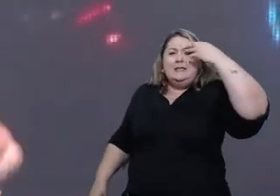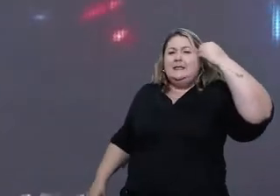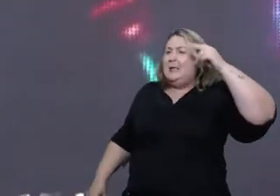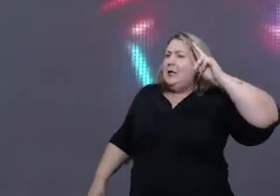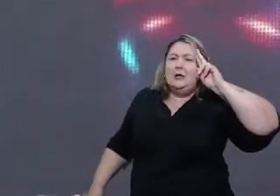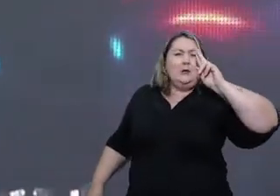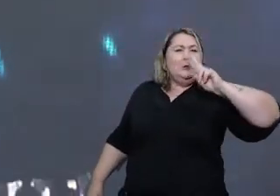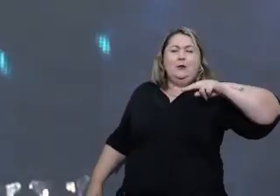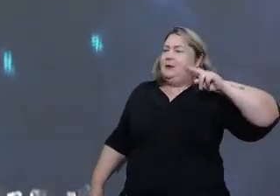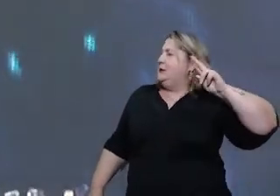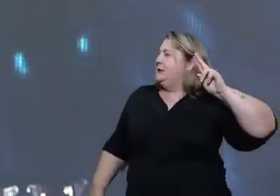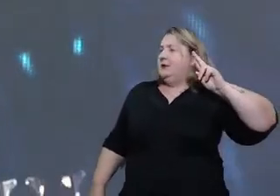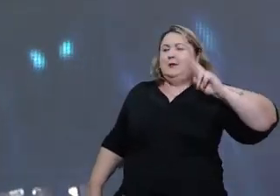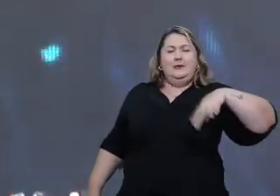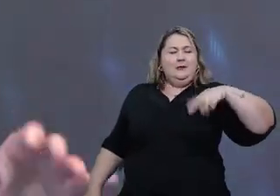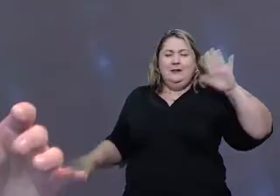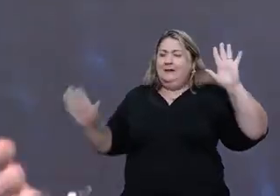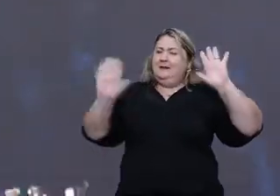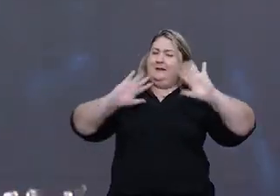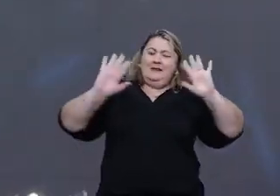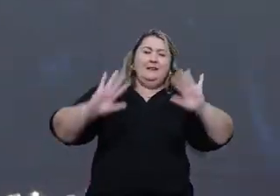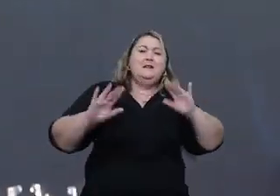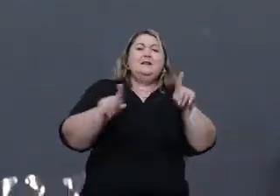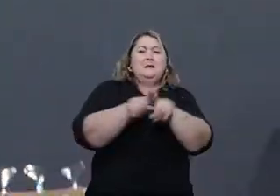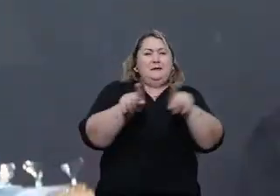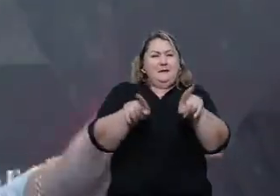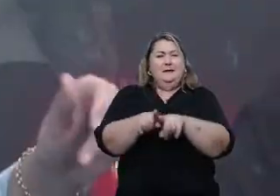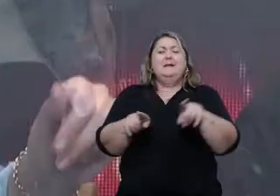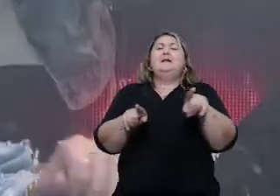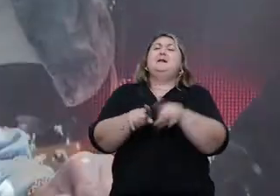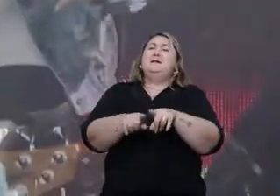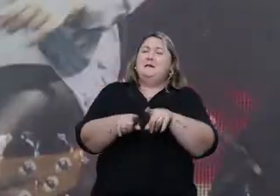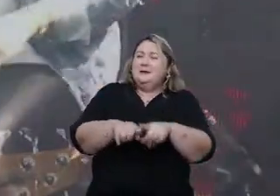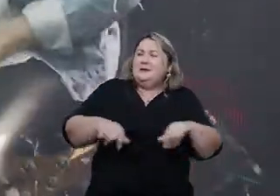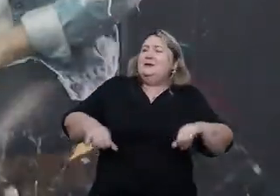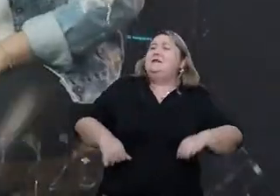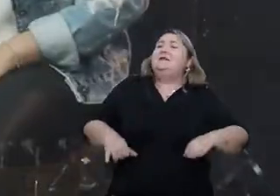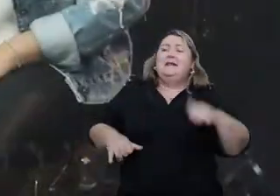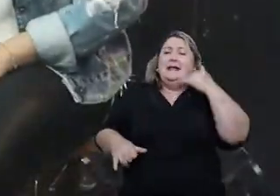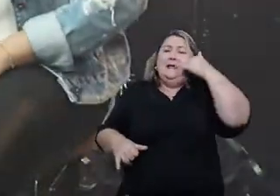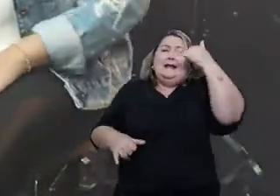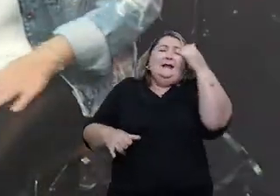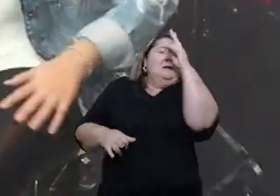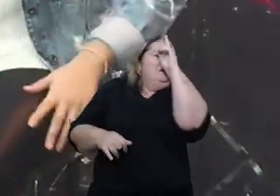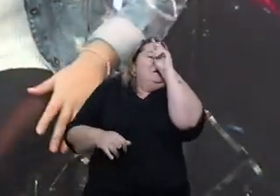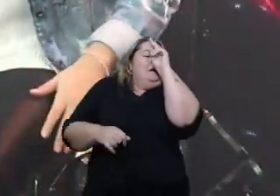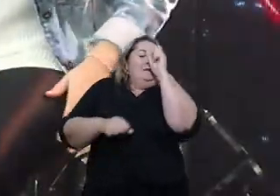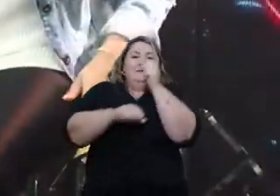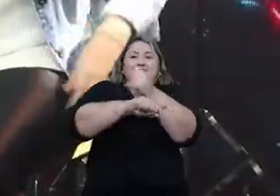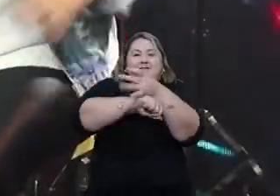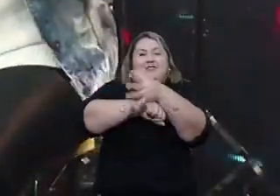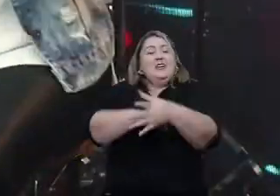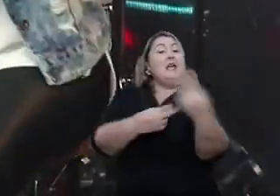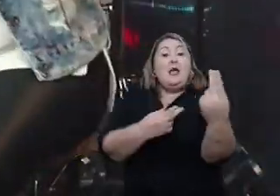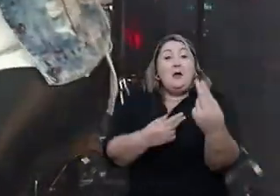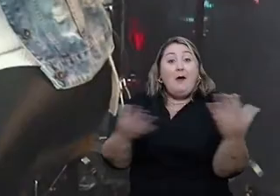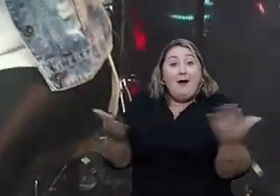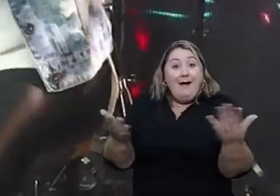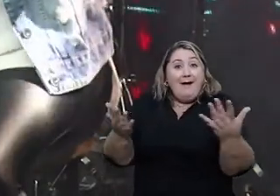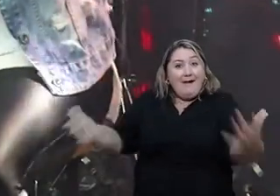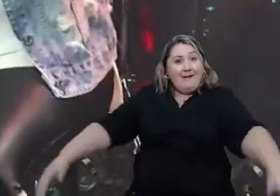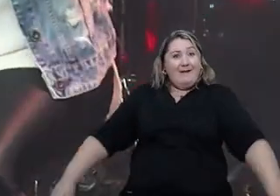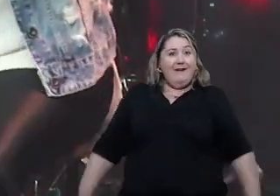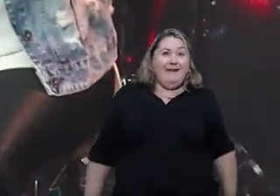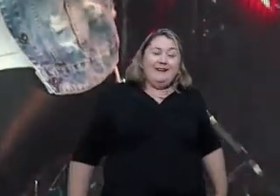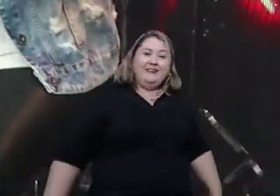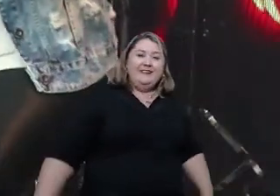te esqueci, não, não, não, não. Também passei e te liguei levado fora de hora.